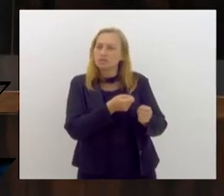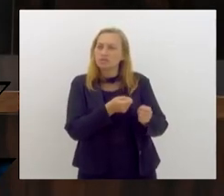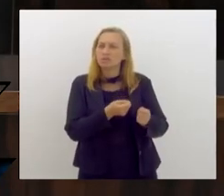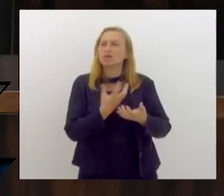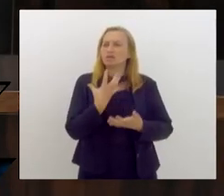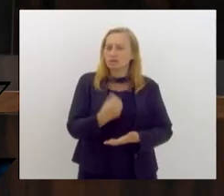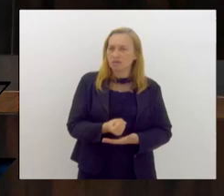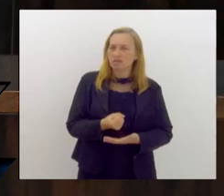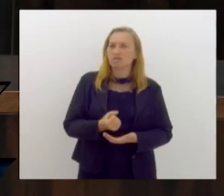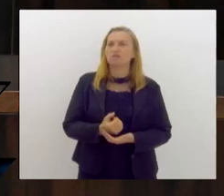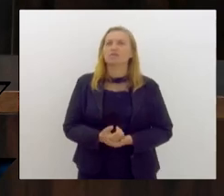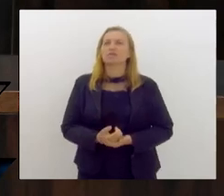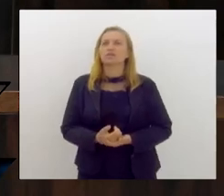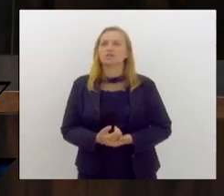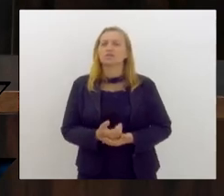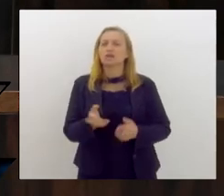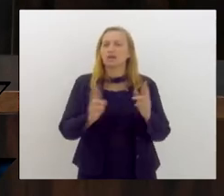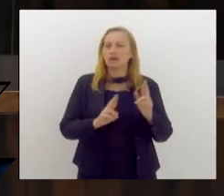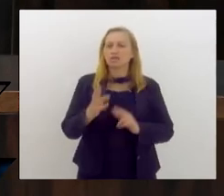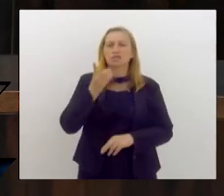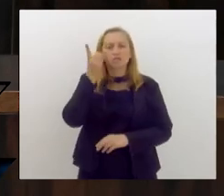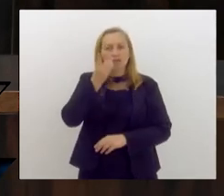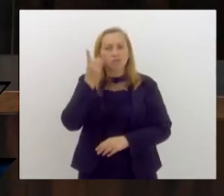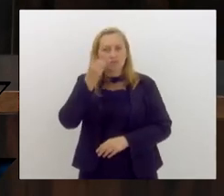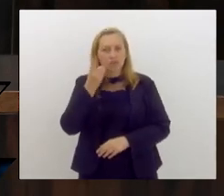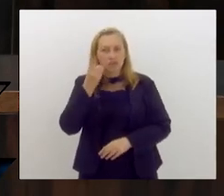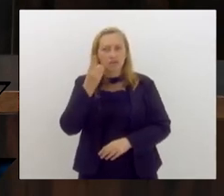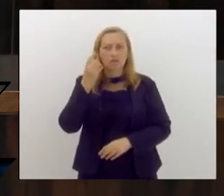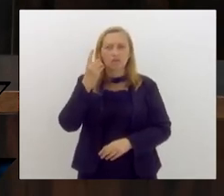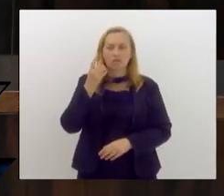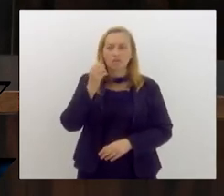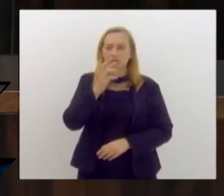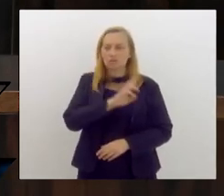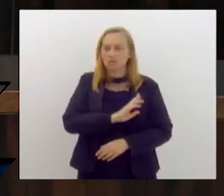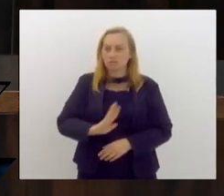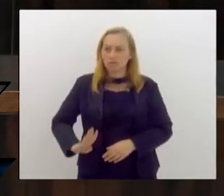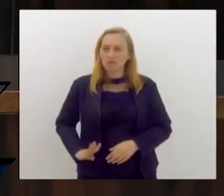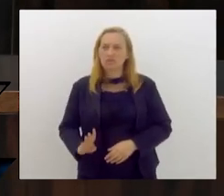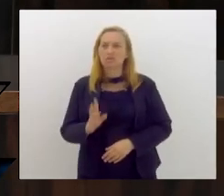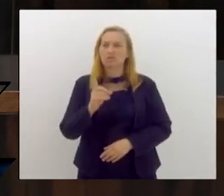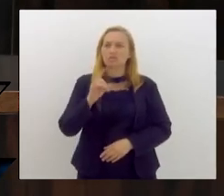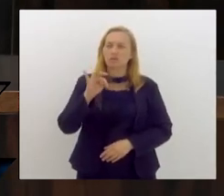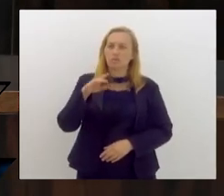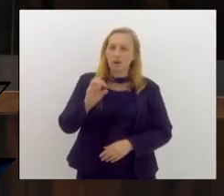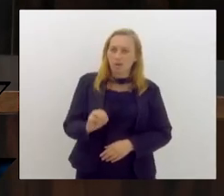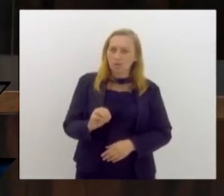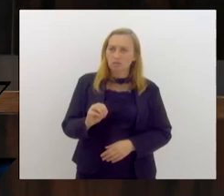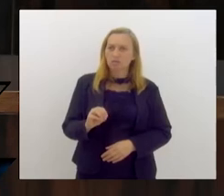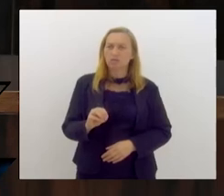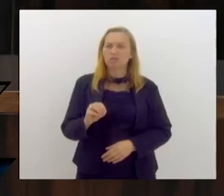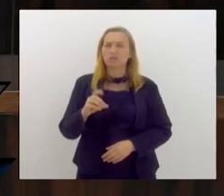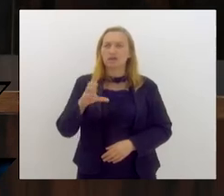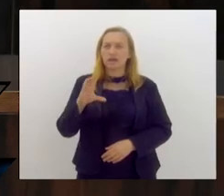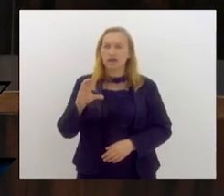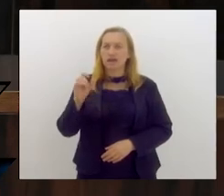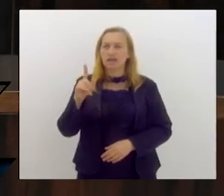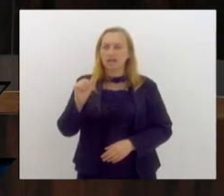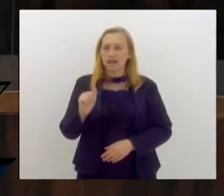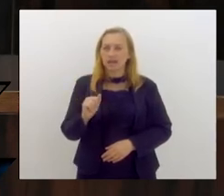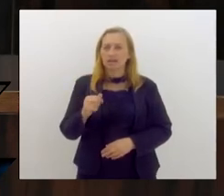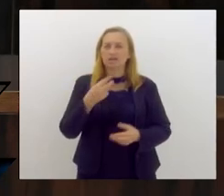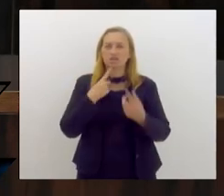e controle favorável. Relator deputado Rodrigo Bracelar, doutor Deodalto e Márcio Canella.